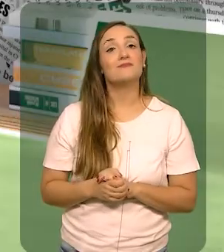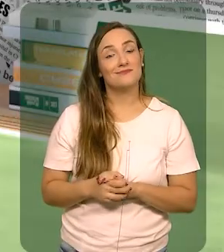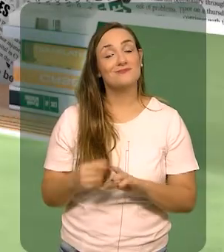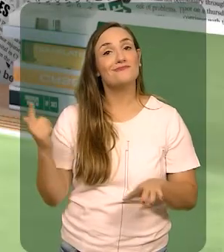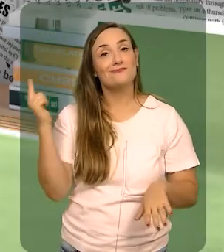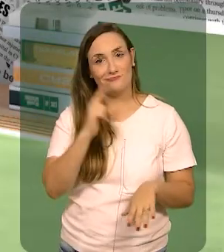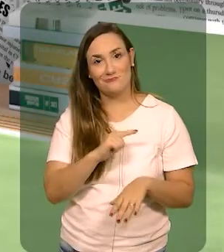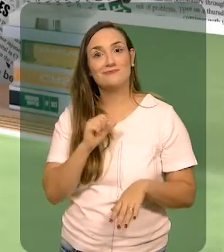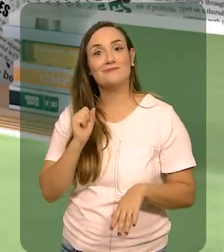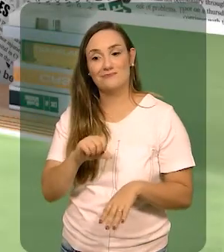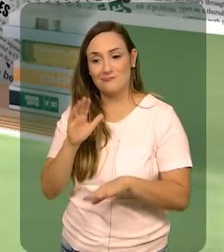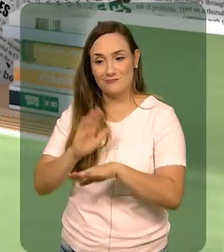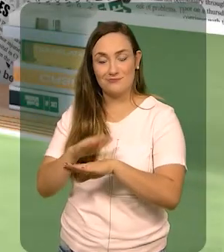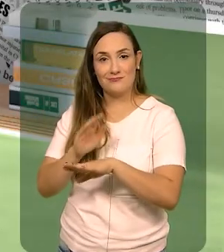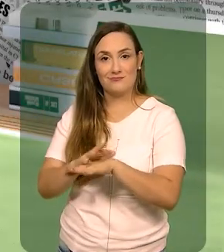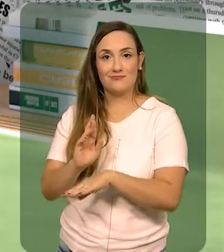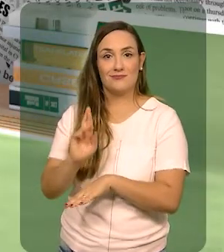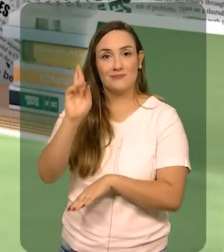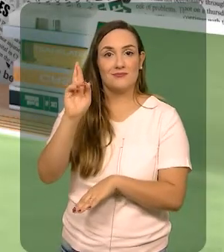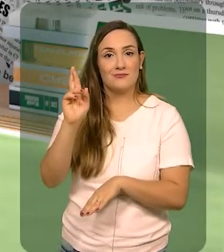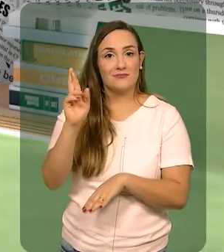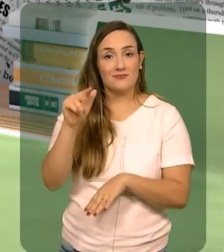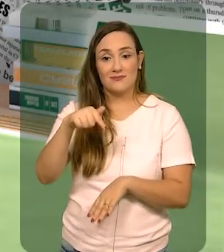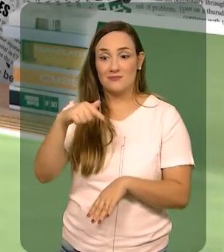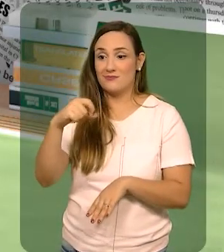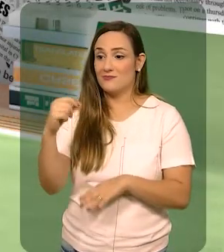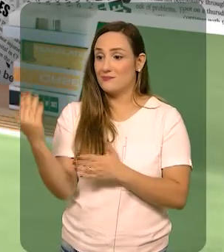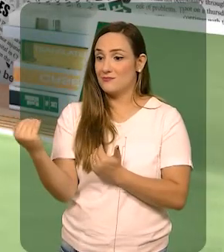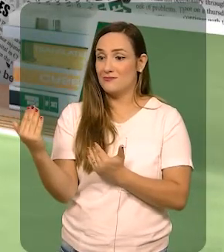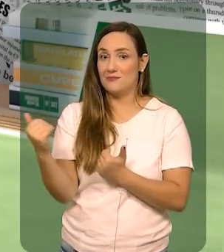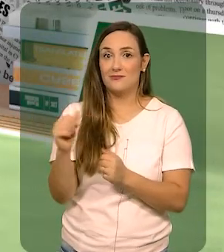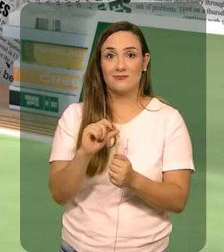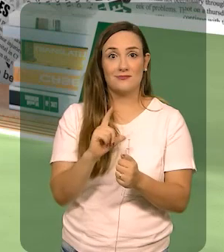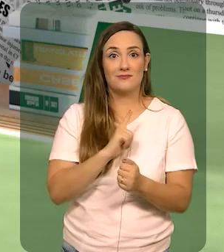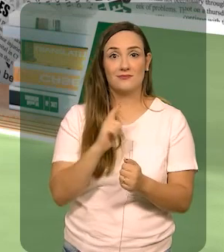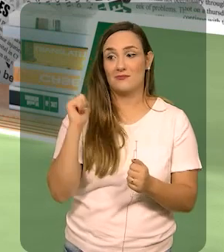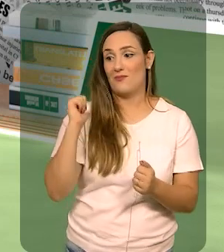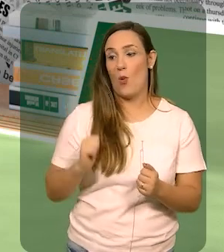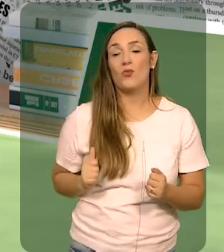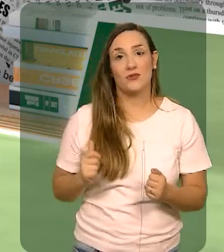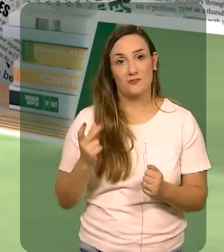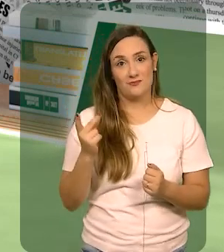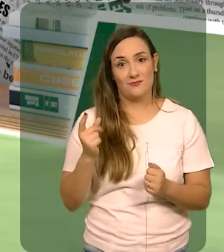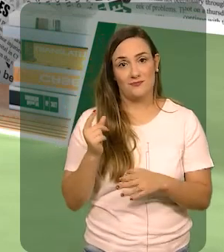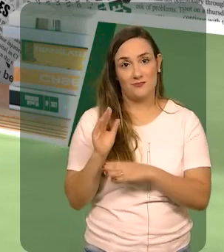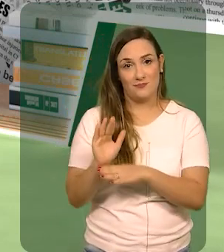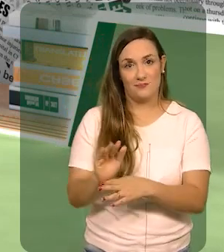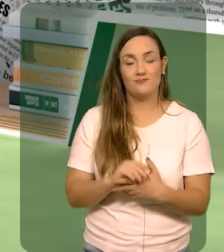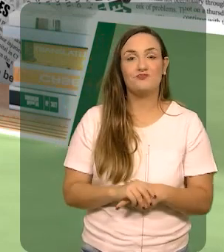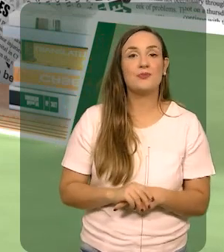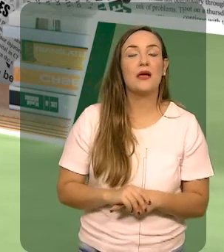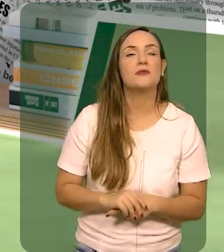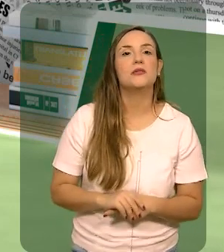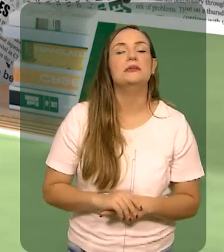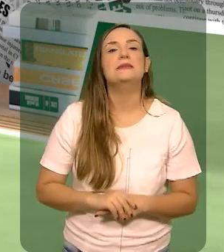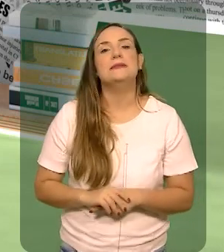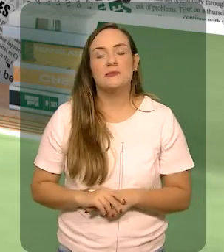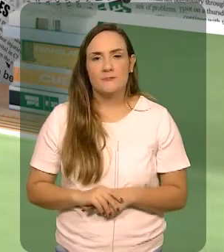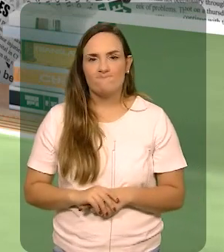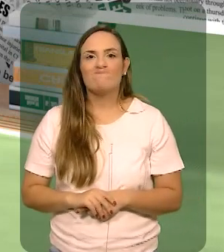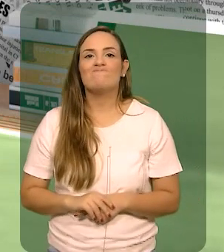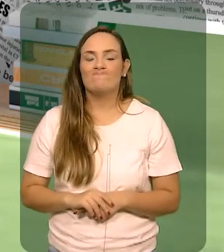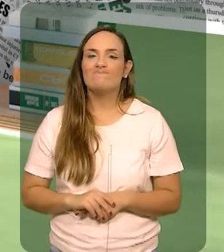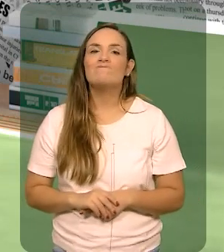Viva, onde eu tive a oportunidade de estar aí à frente de 70 jovens bolsistas, né? E hoje a gente está aí